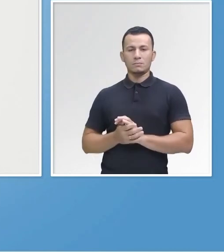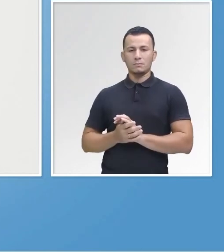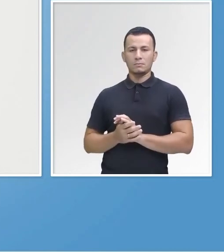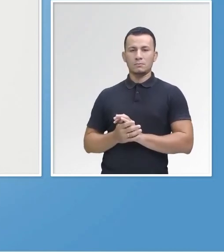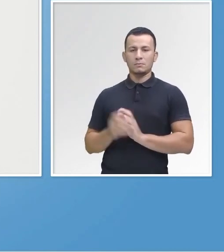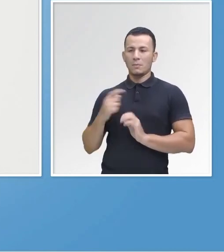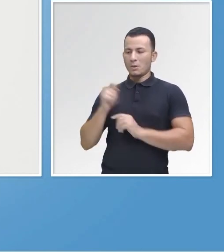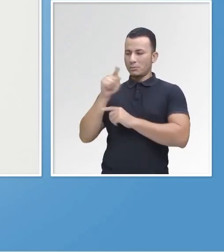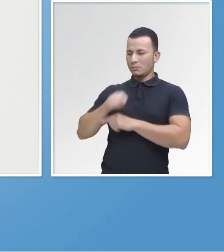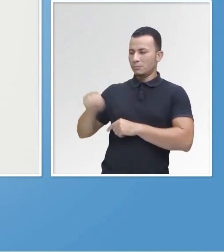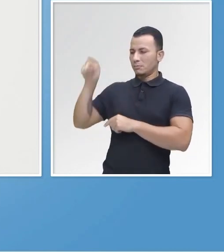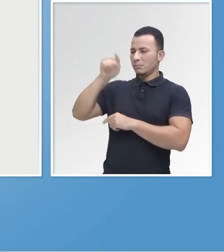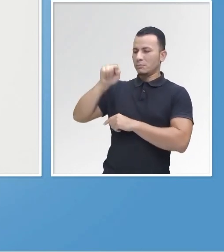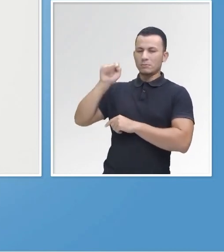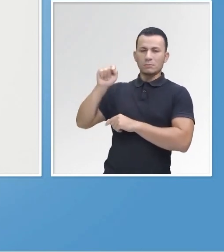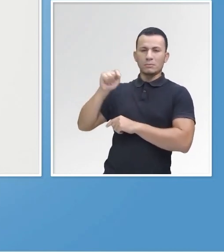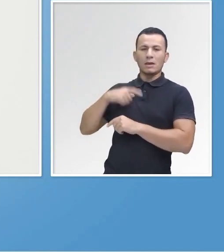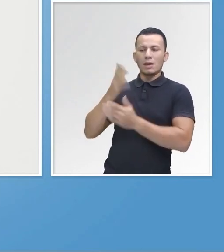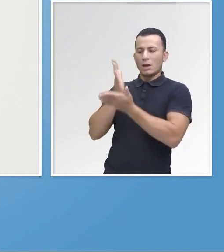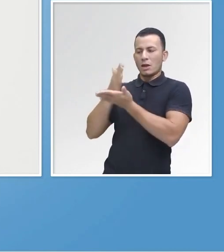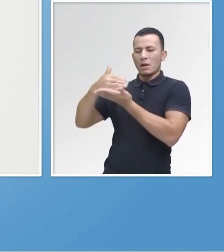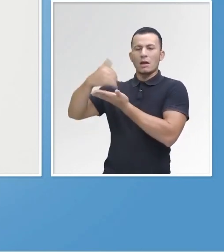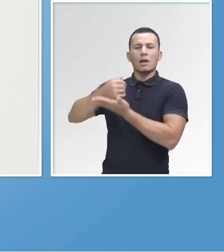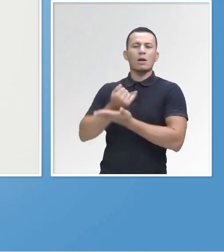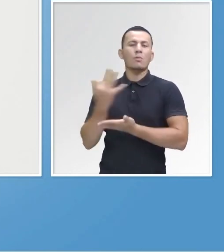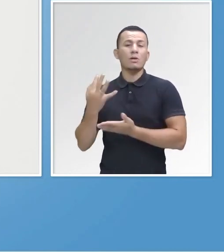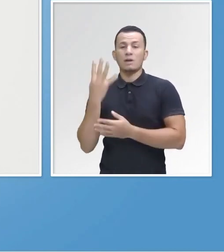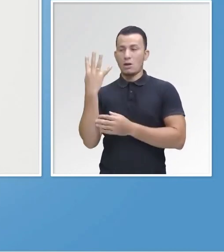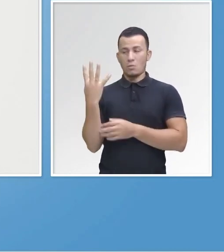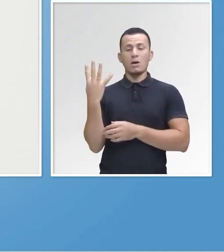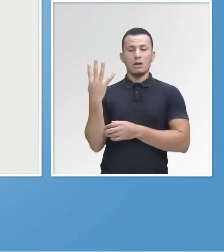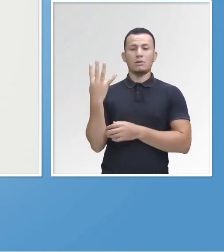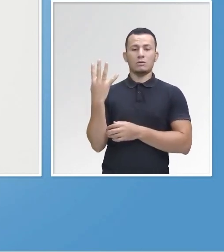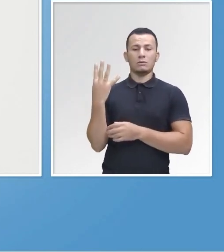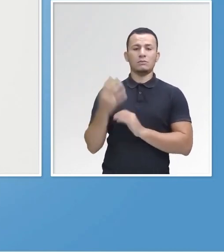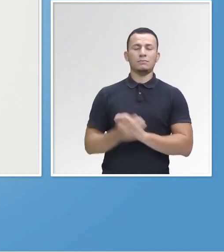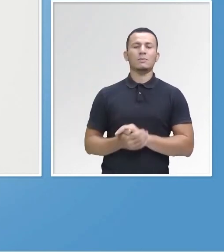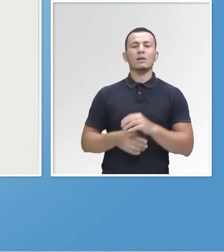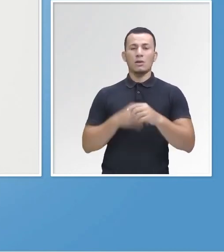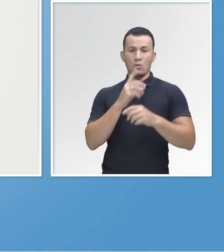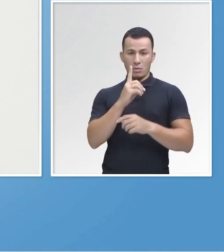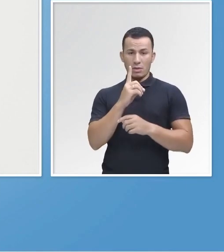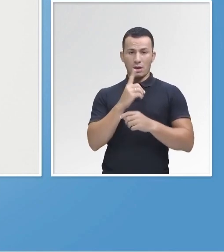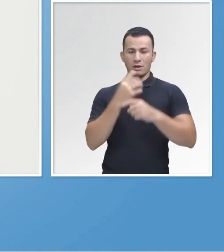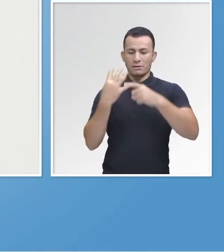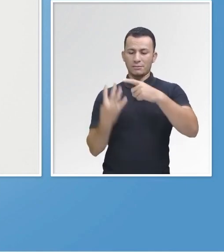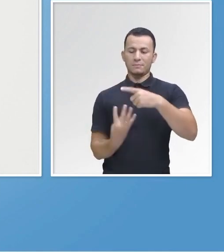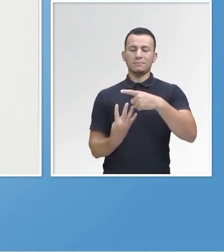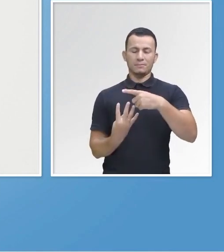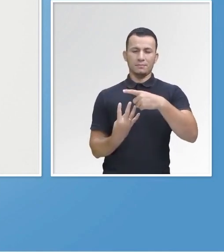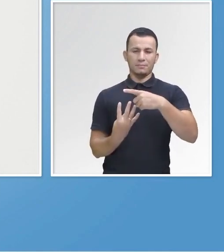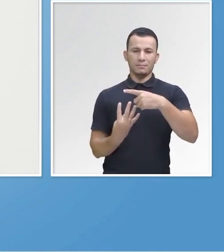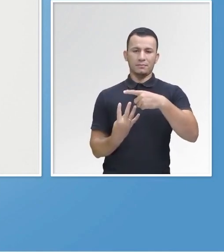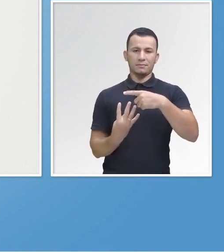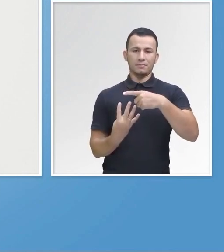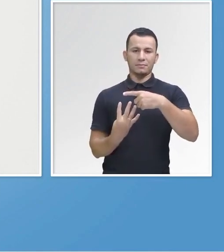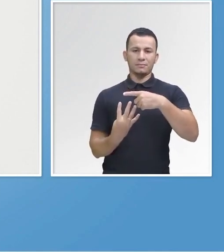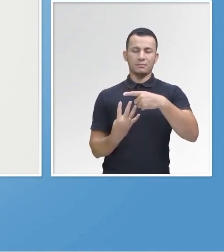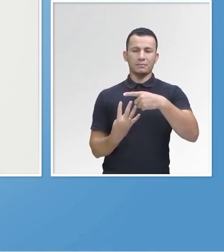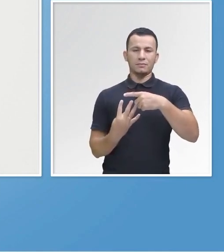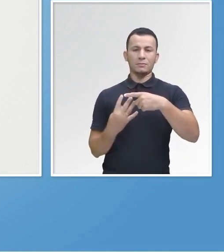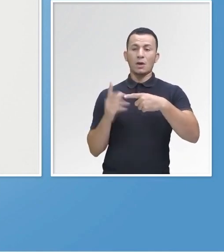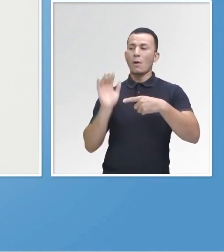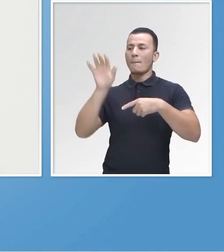todo foi dividido em quantas partes quatro partes Professor então denominador é quatro e aí eu utilizo uma